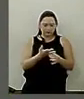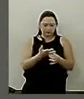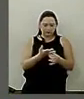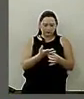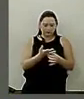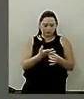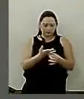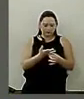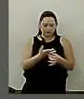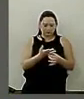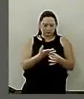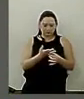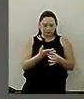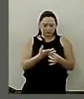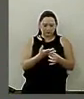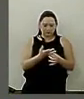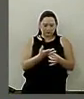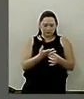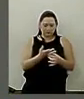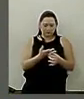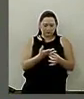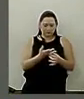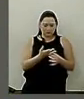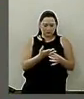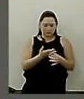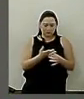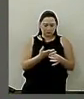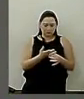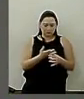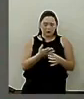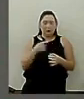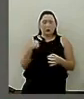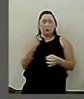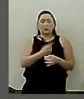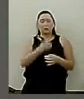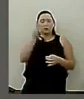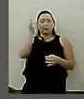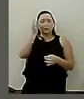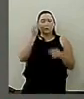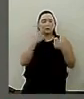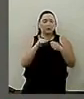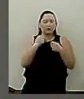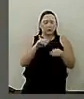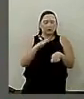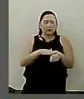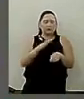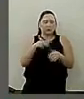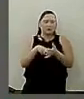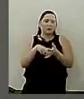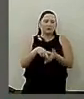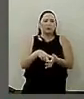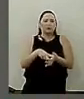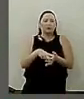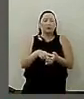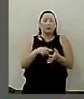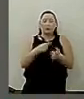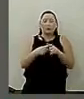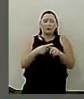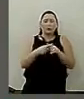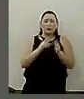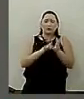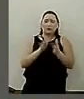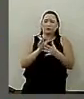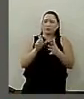E Ele cuida de nós. A nossa fé precisa ser mais do que tímida. O Senhor Jesus pergunta: por que vocês